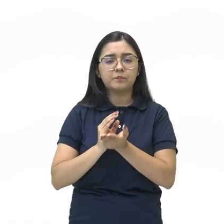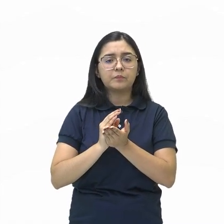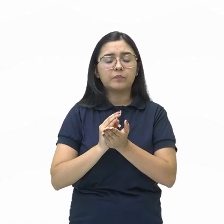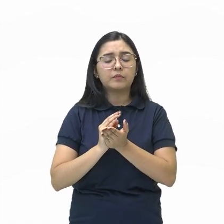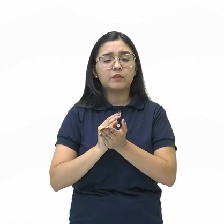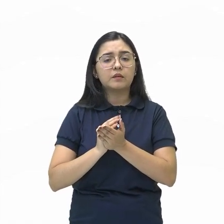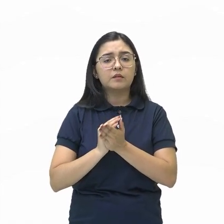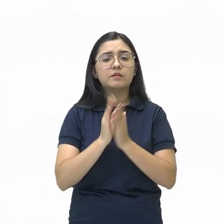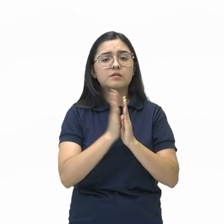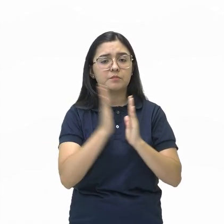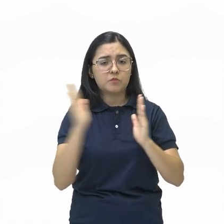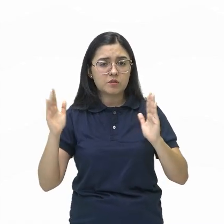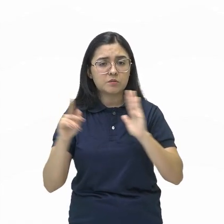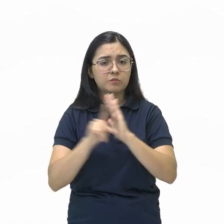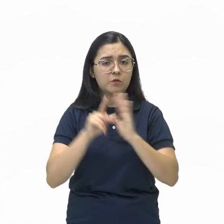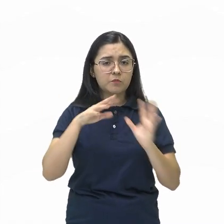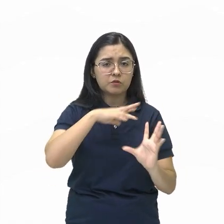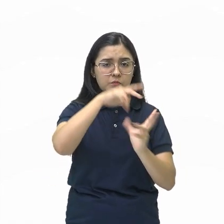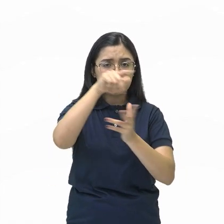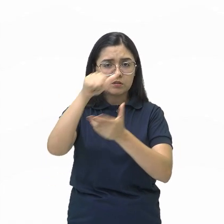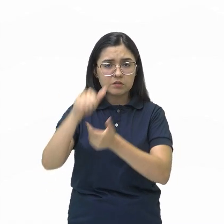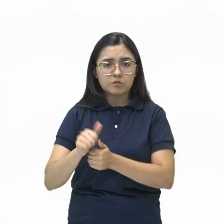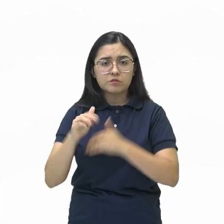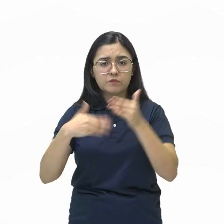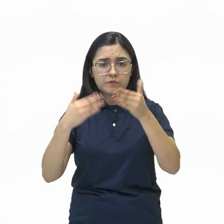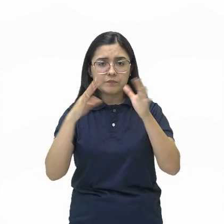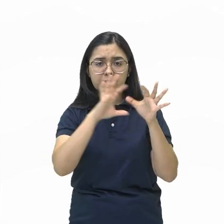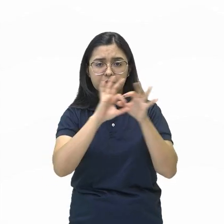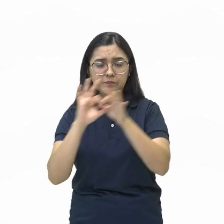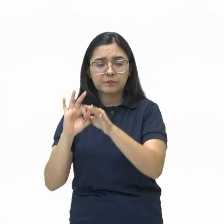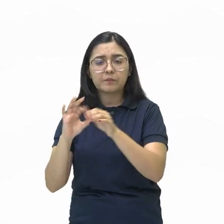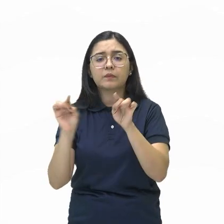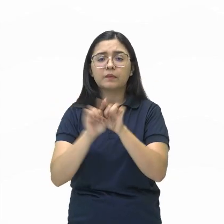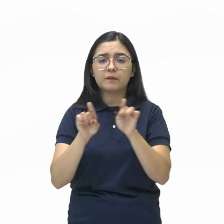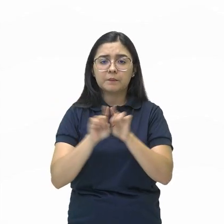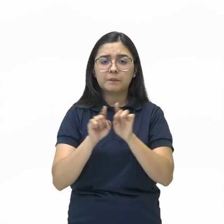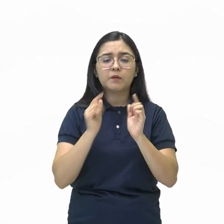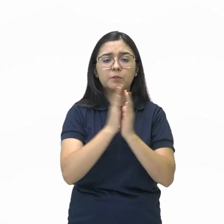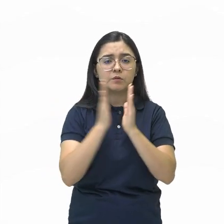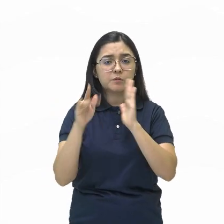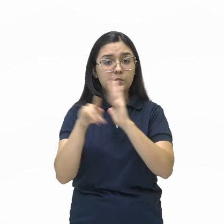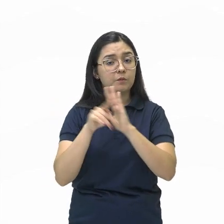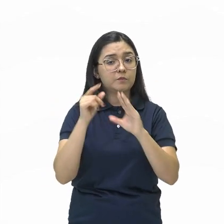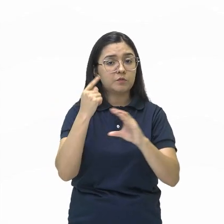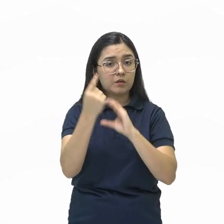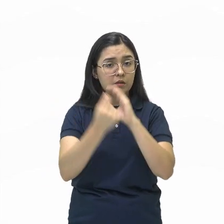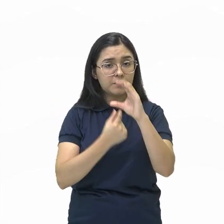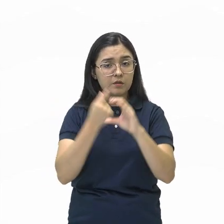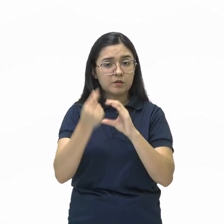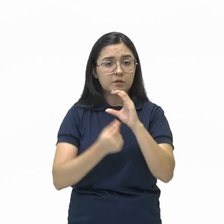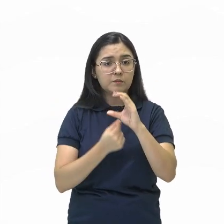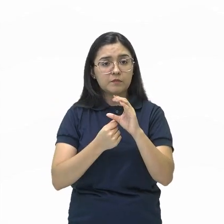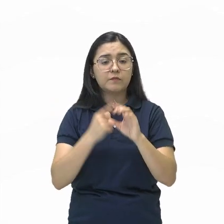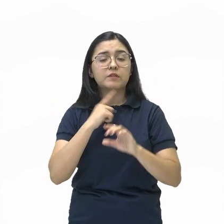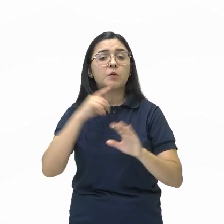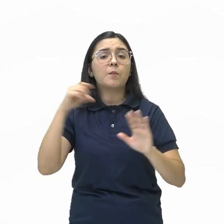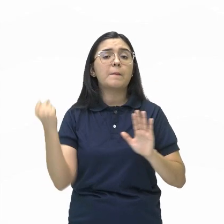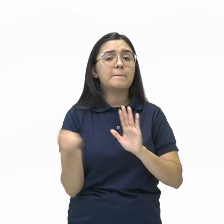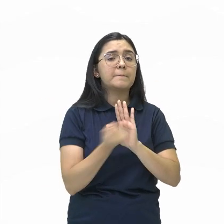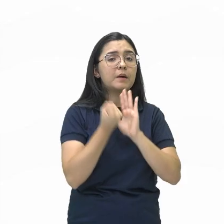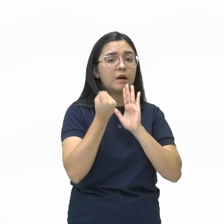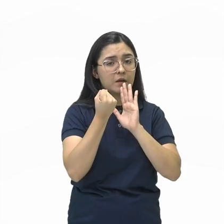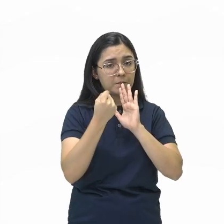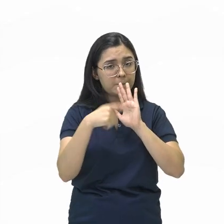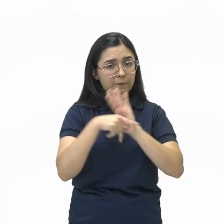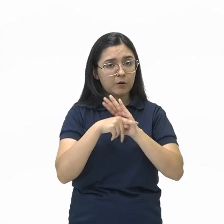processo de globalização, e também dentro do processo do capitalismo, ele vai, então, ser uma marca, né,